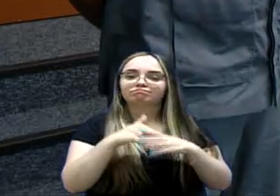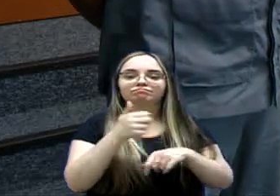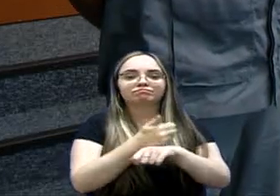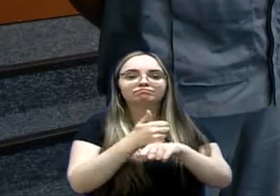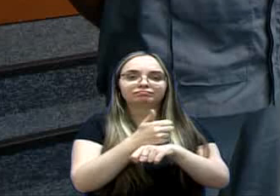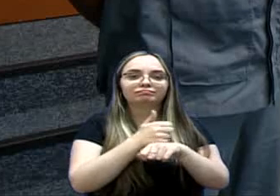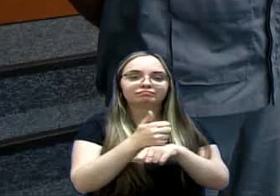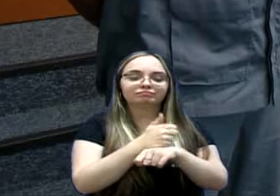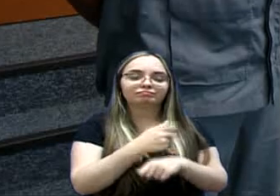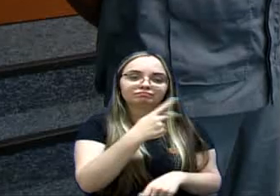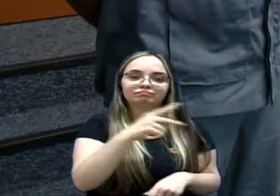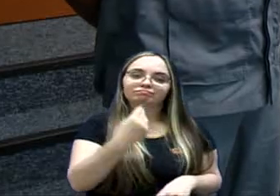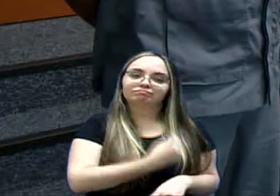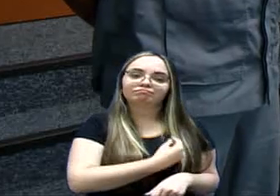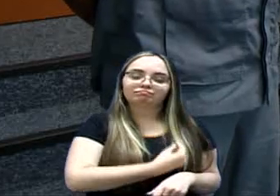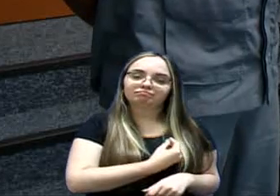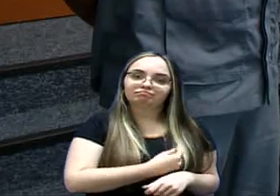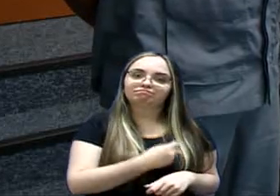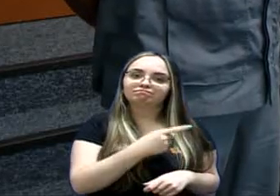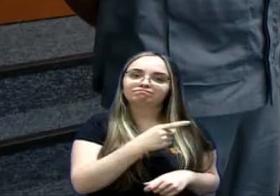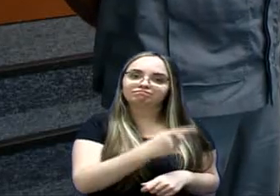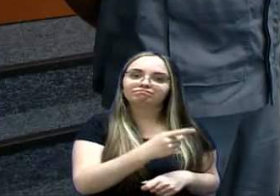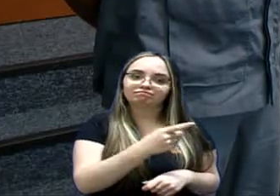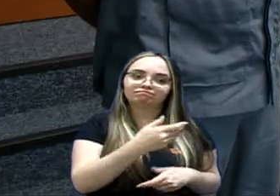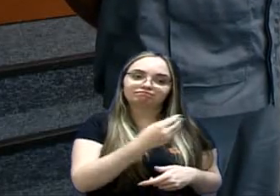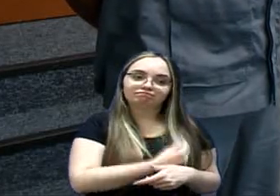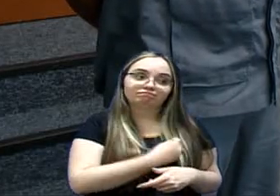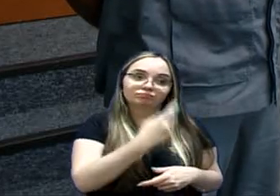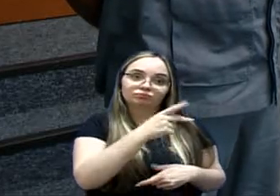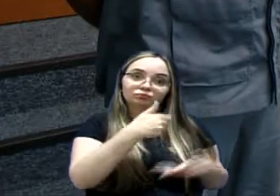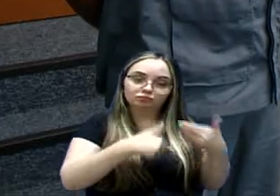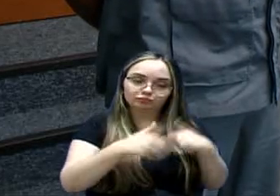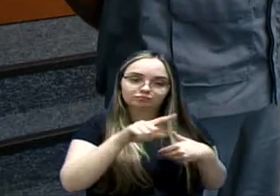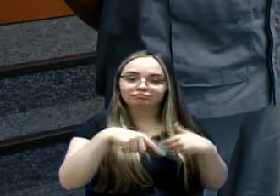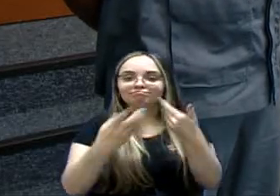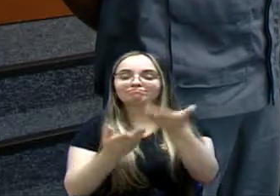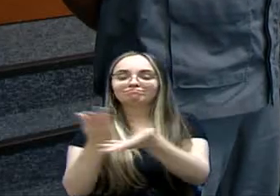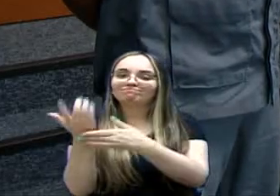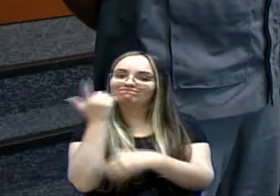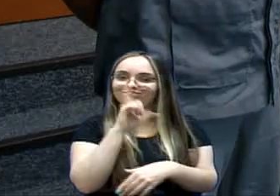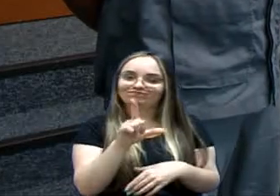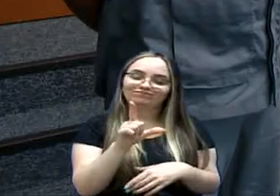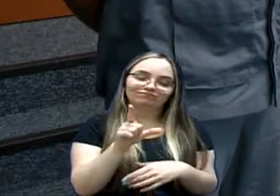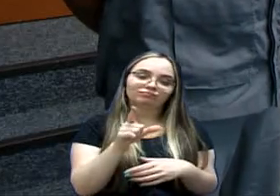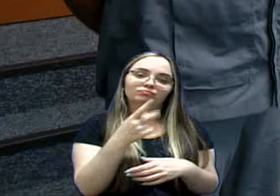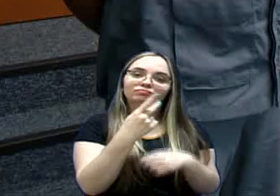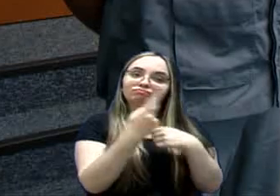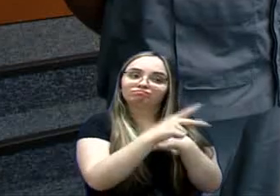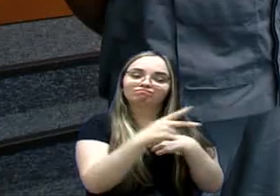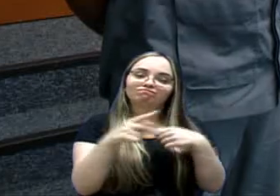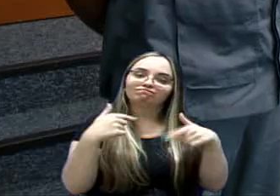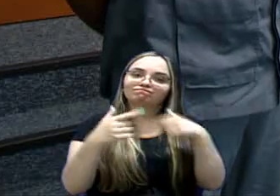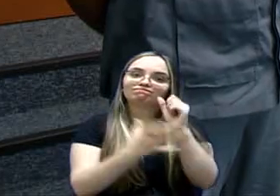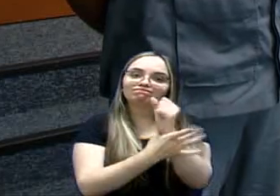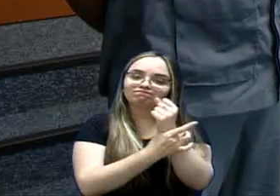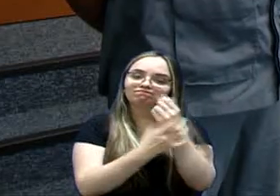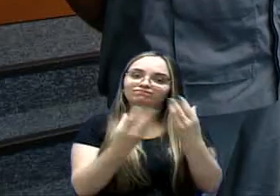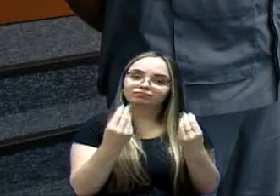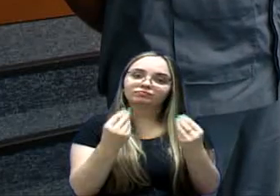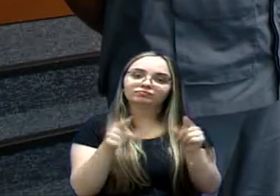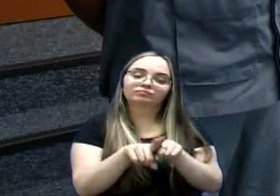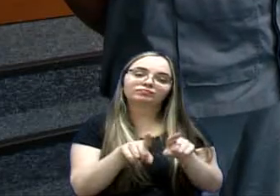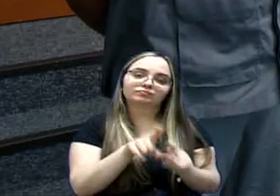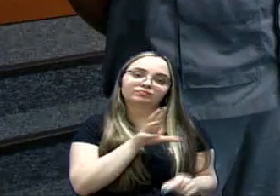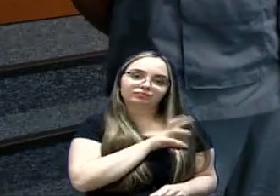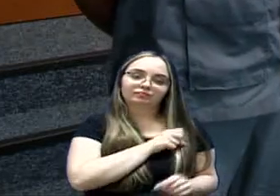pela sua vida, vocês atentam pela sua vida para depois atentar a vida do próximo, porque vocês trabalham com muita segurança e com muito amor